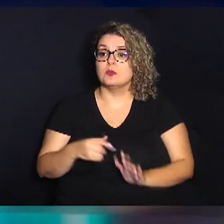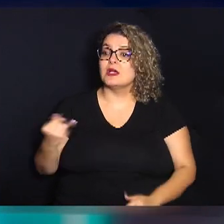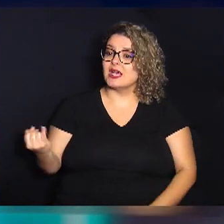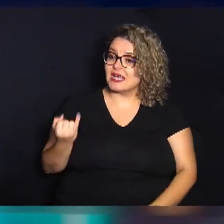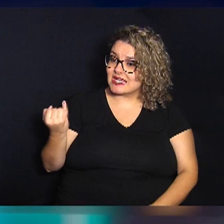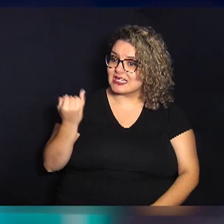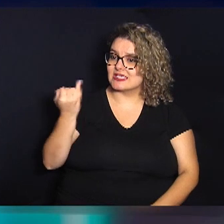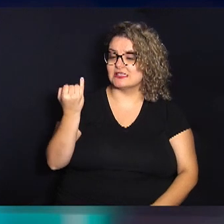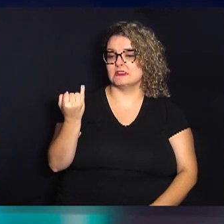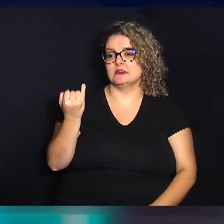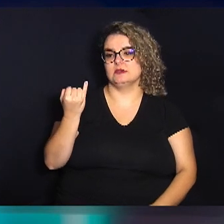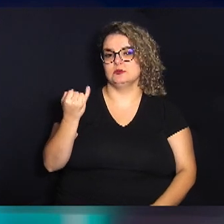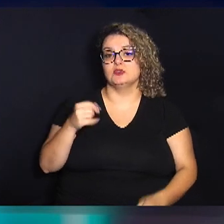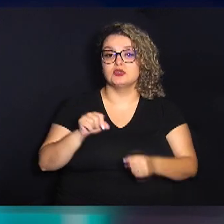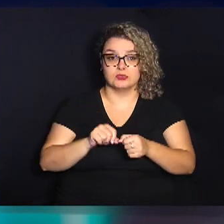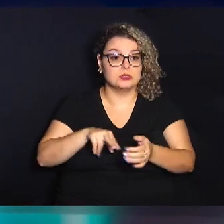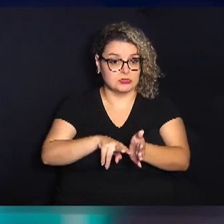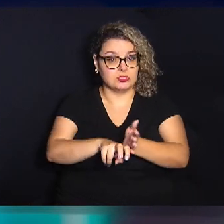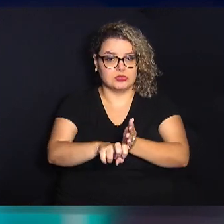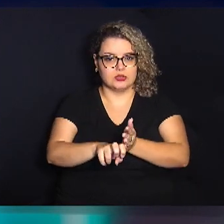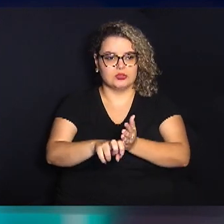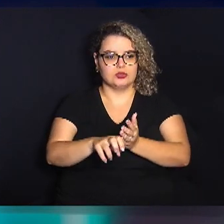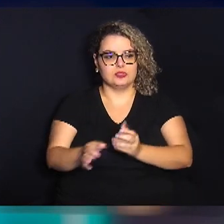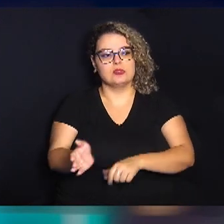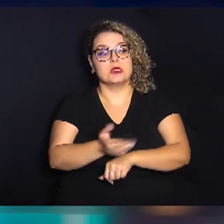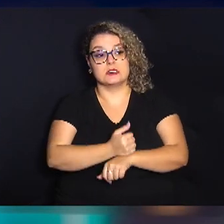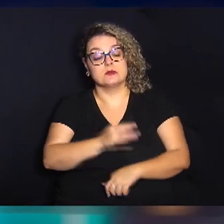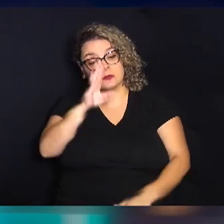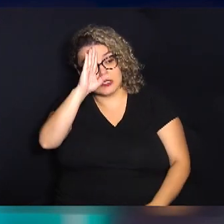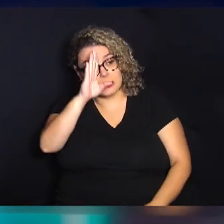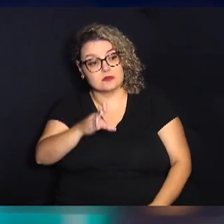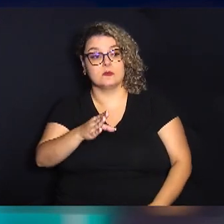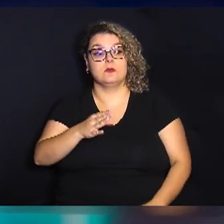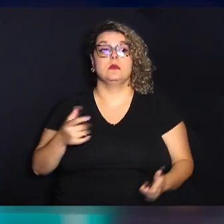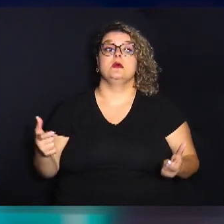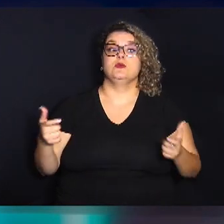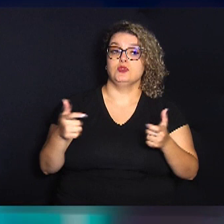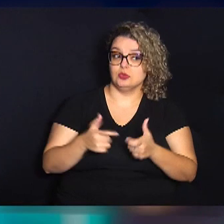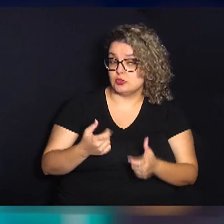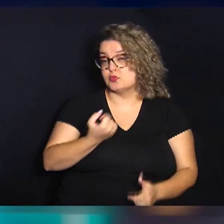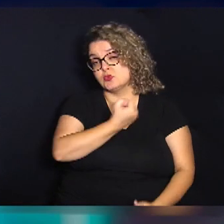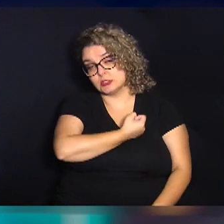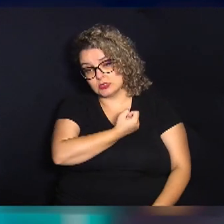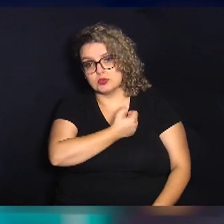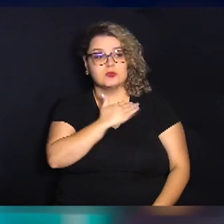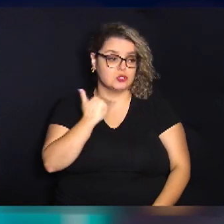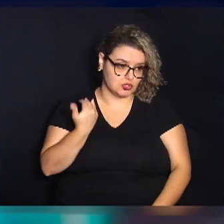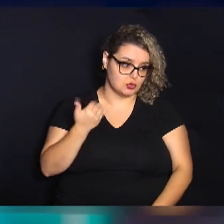de se fazer o diagnóstico precoce dessa doença, principalmente para reduzir esse número de